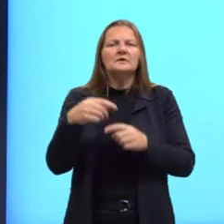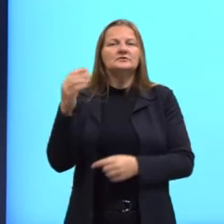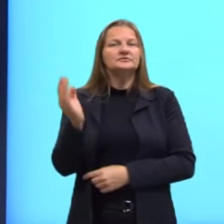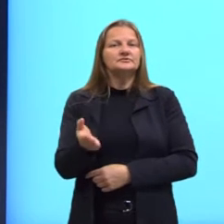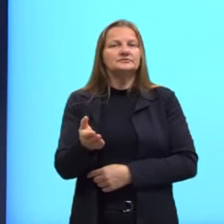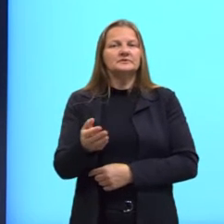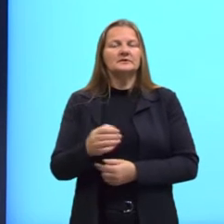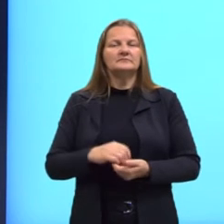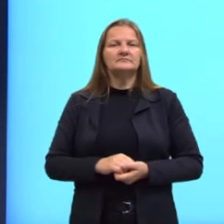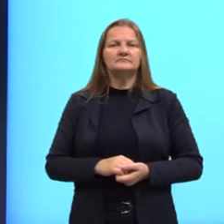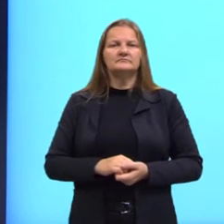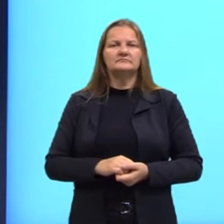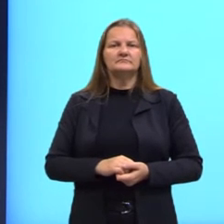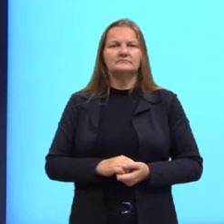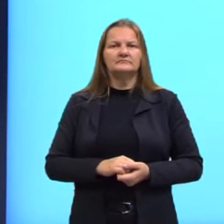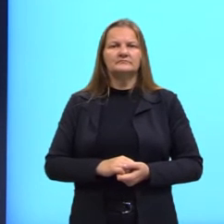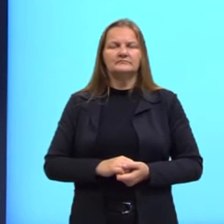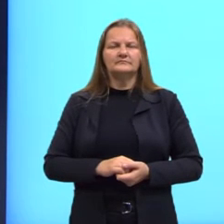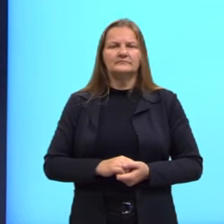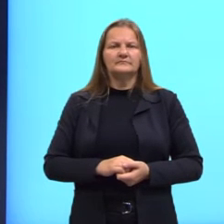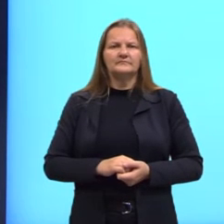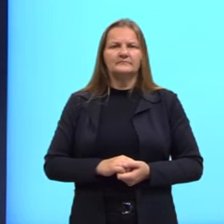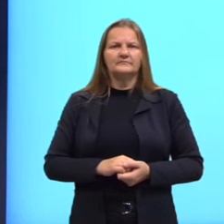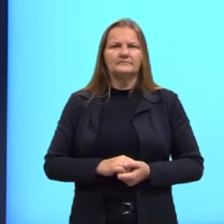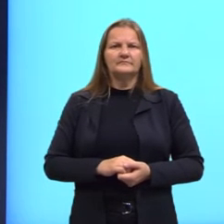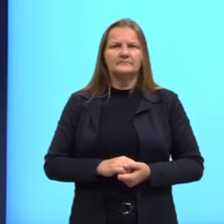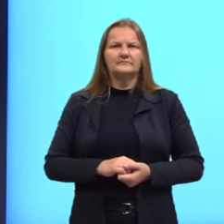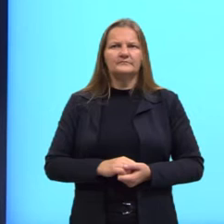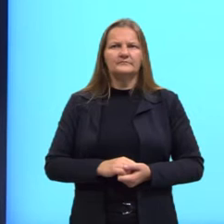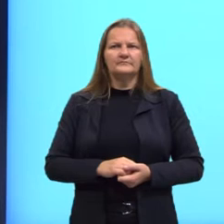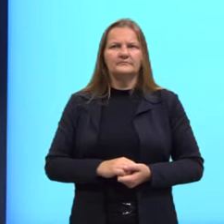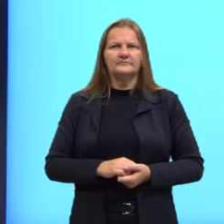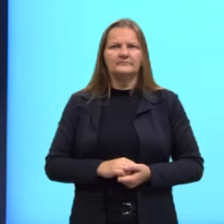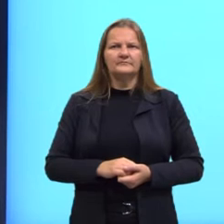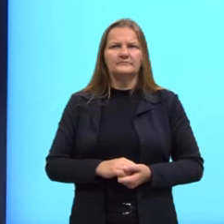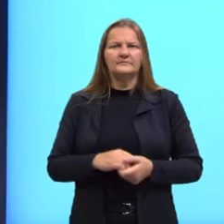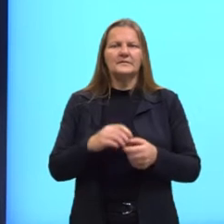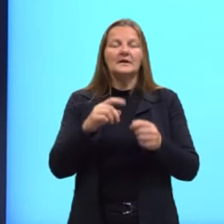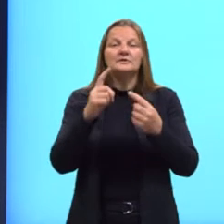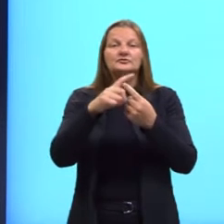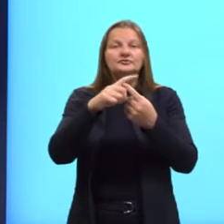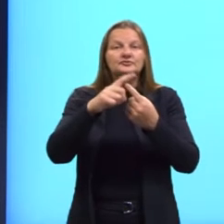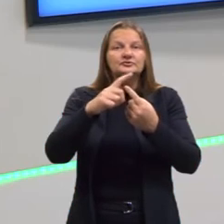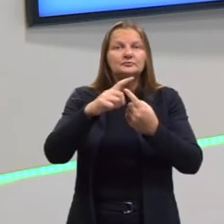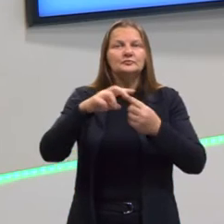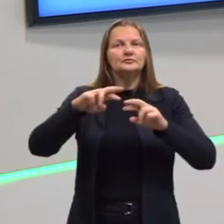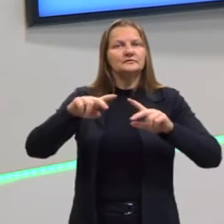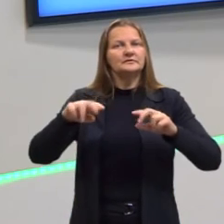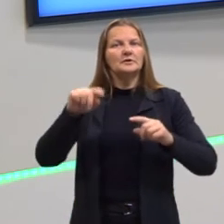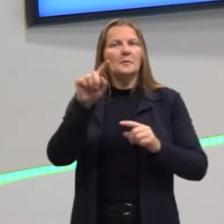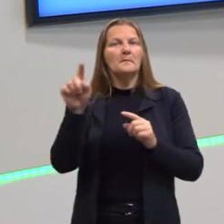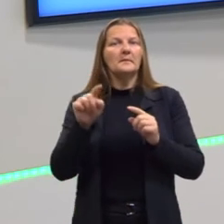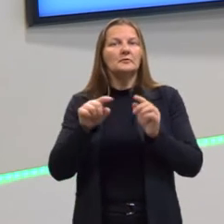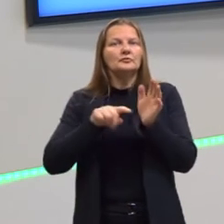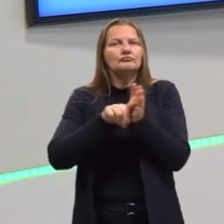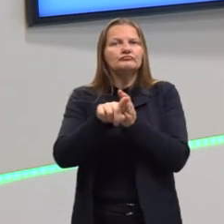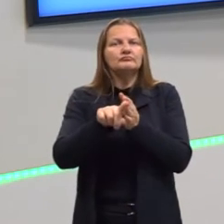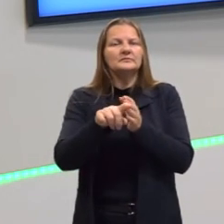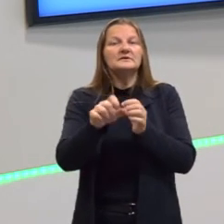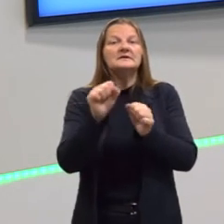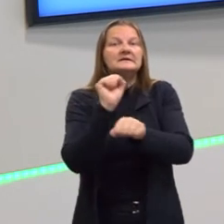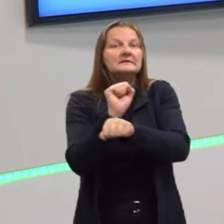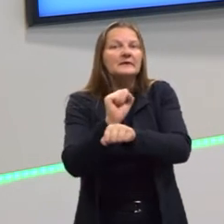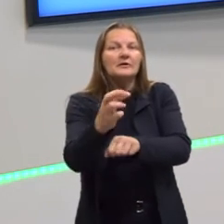é tu já quando se espera que a resposta seja afirmativa bom esse aqui é para pergunta se eu espero uma resposta